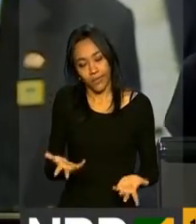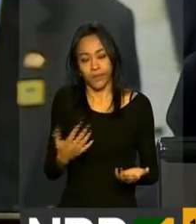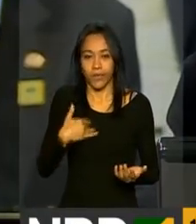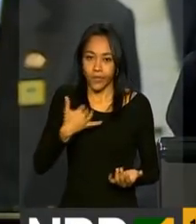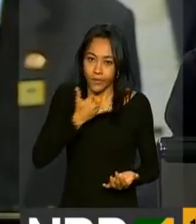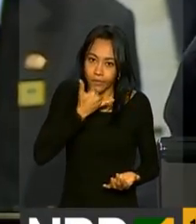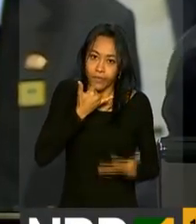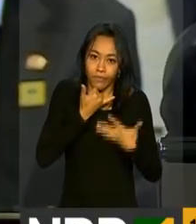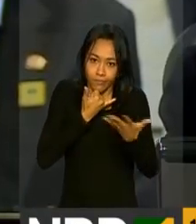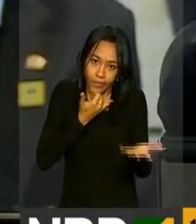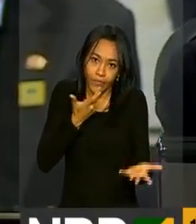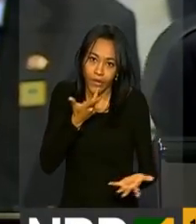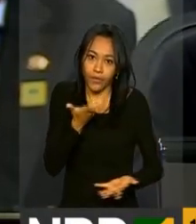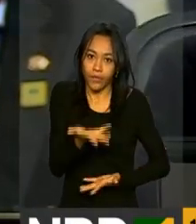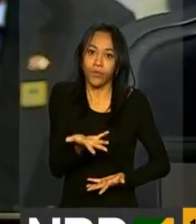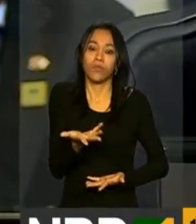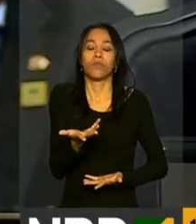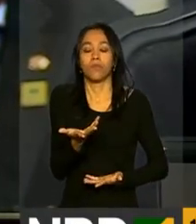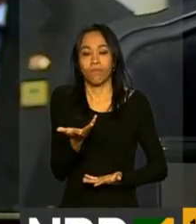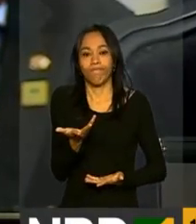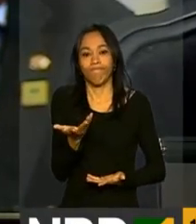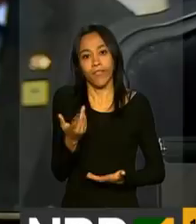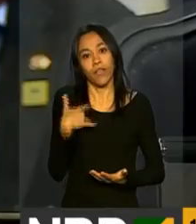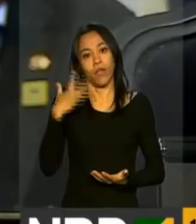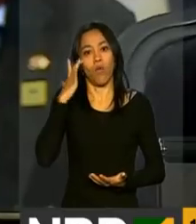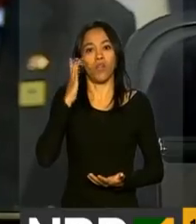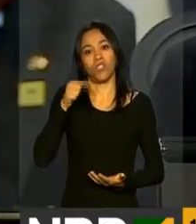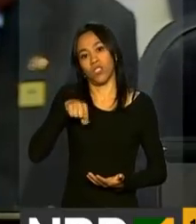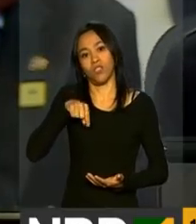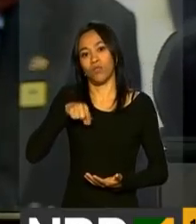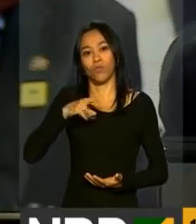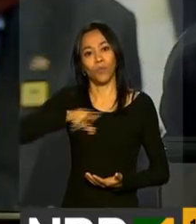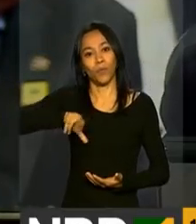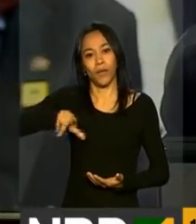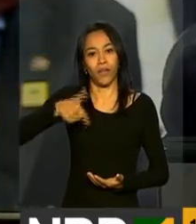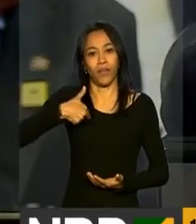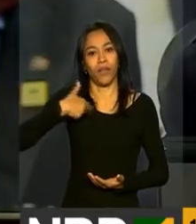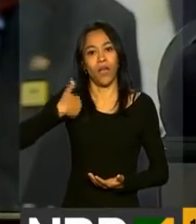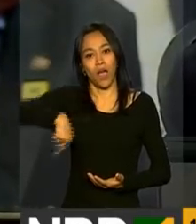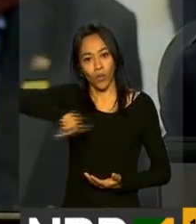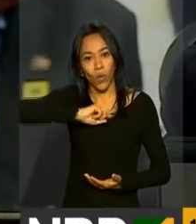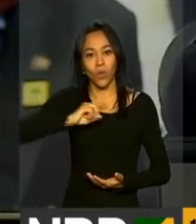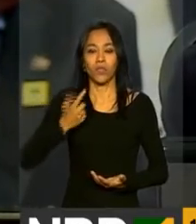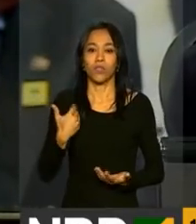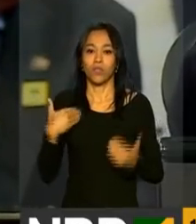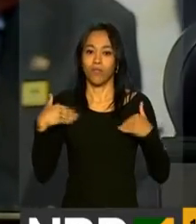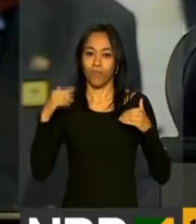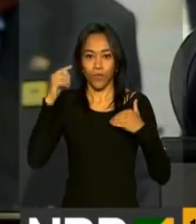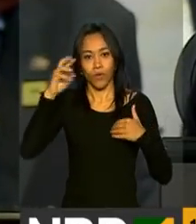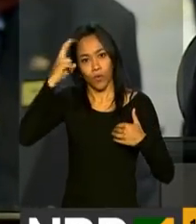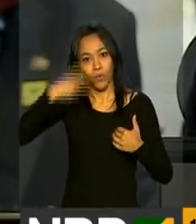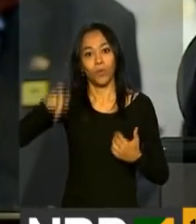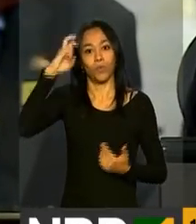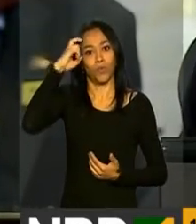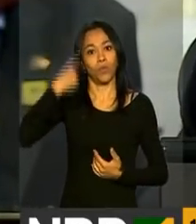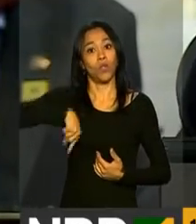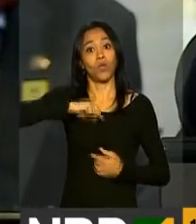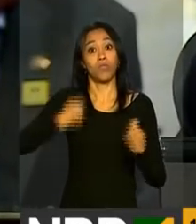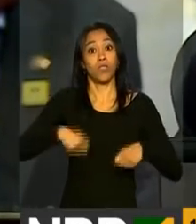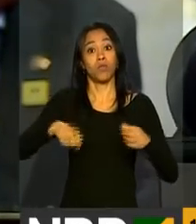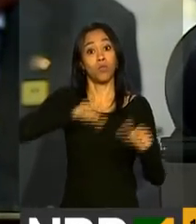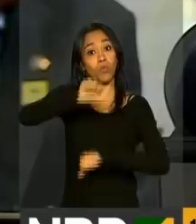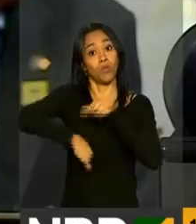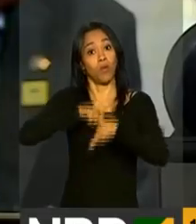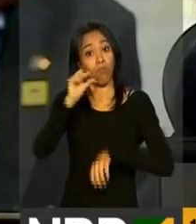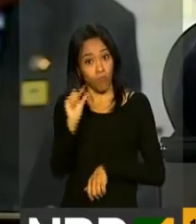de ambos teórica mas verdadeira eu acho que esta não há de ser a nossa a nossa cultura nós temos que mudar um